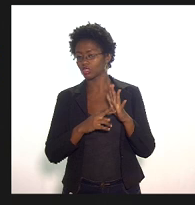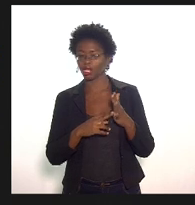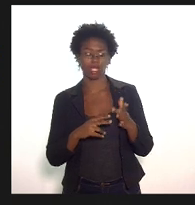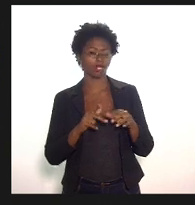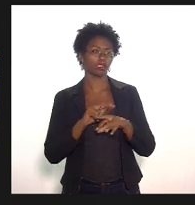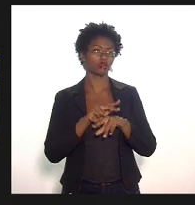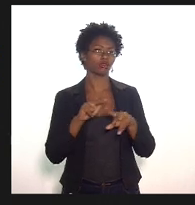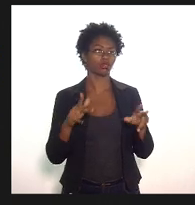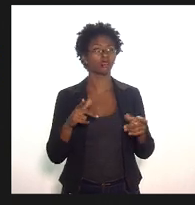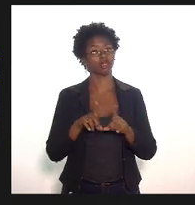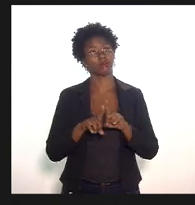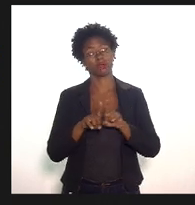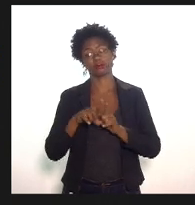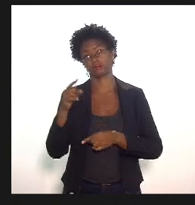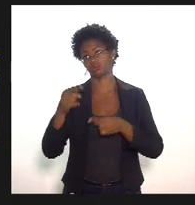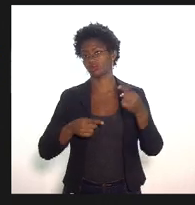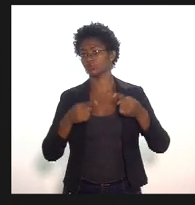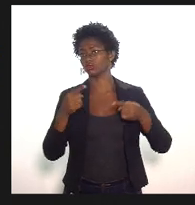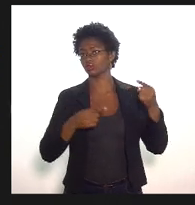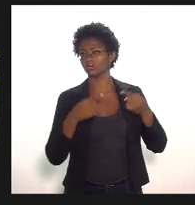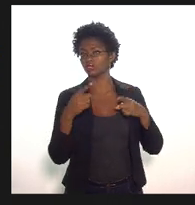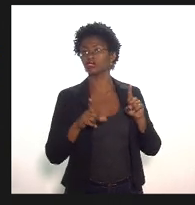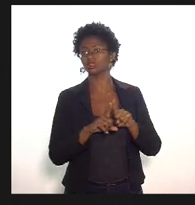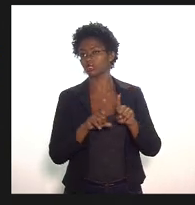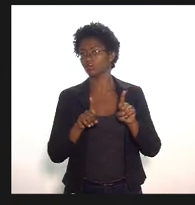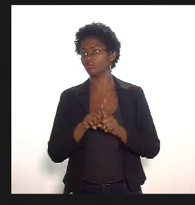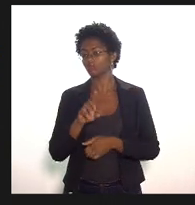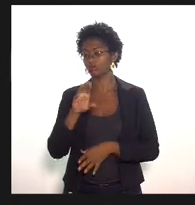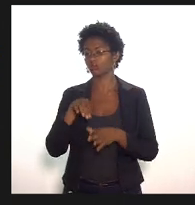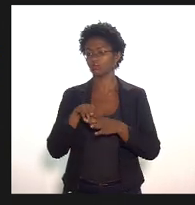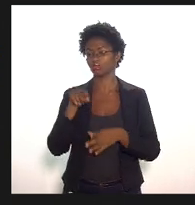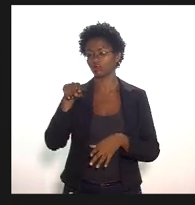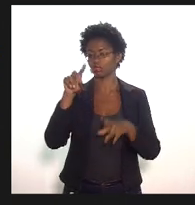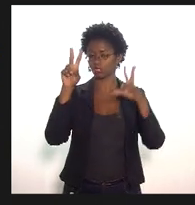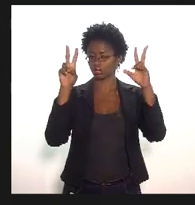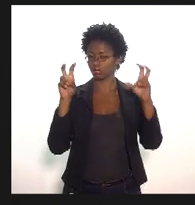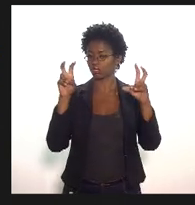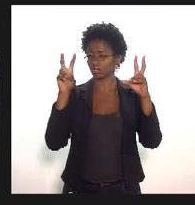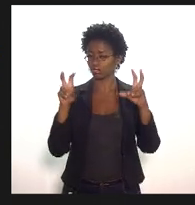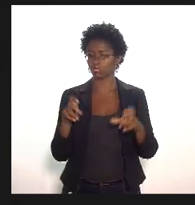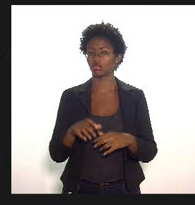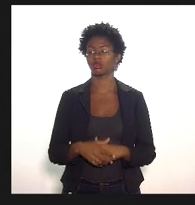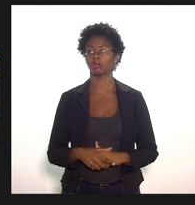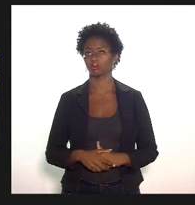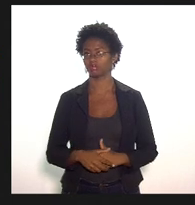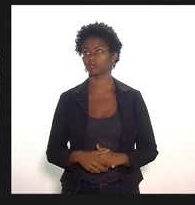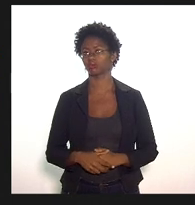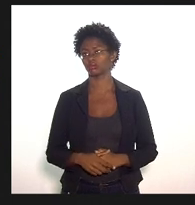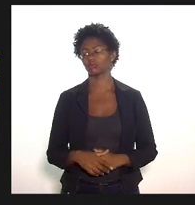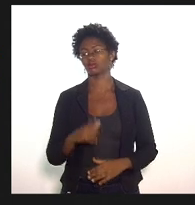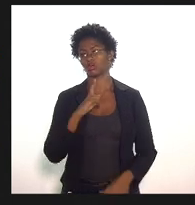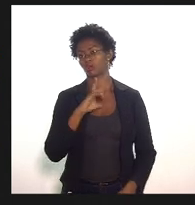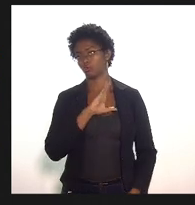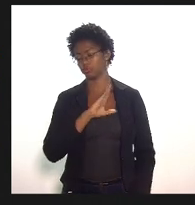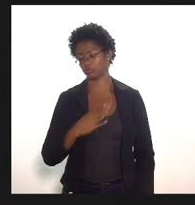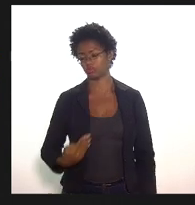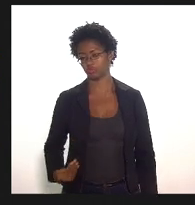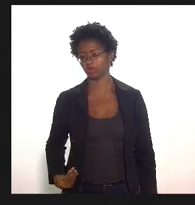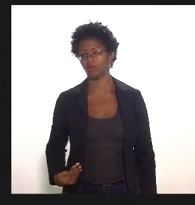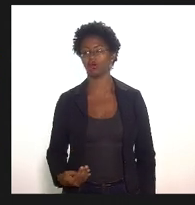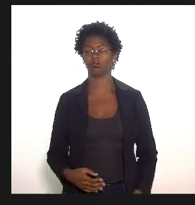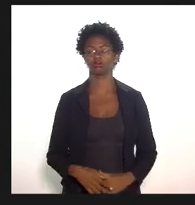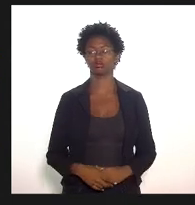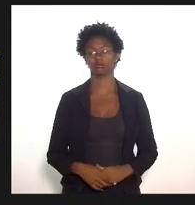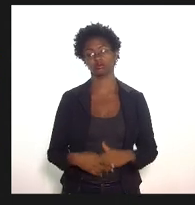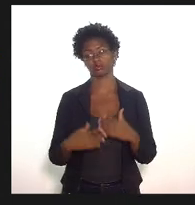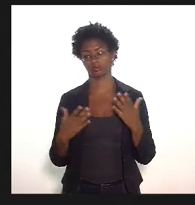questão política também bastante forte envolvida aí nessa questão, sofrendo pressão do governo, e é